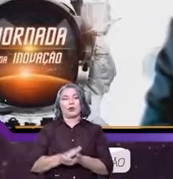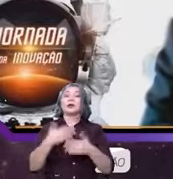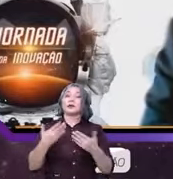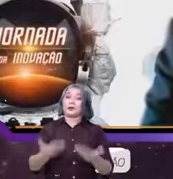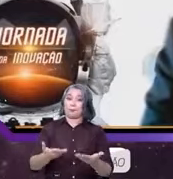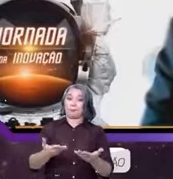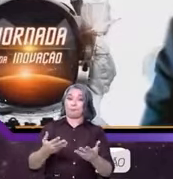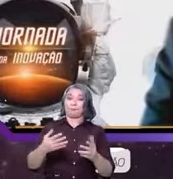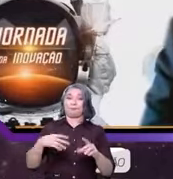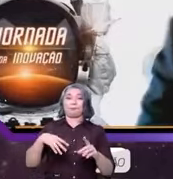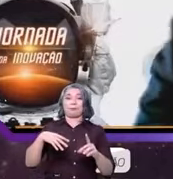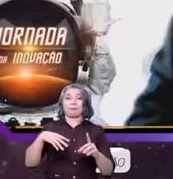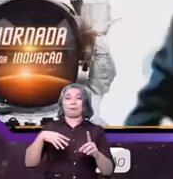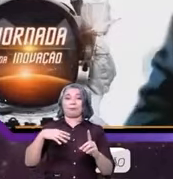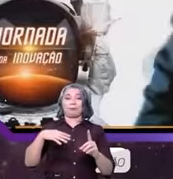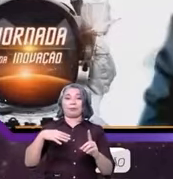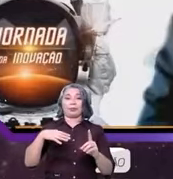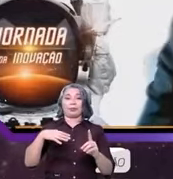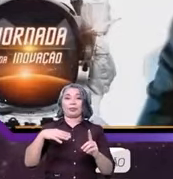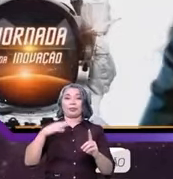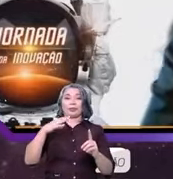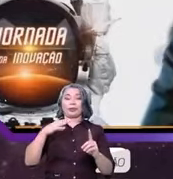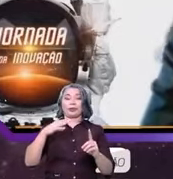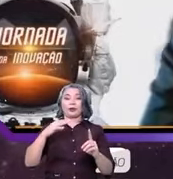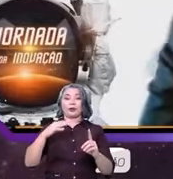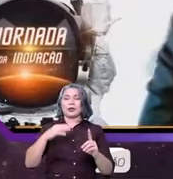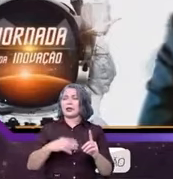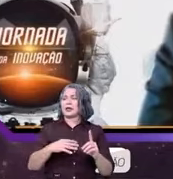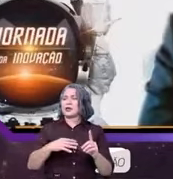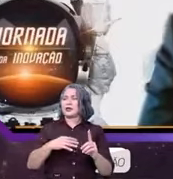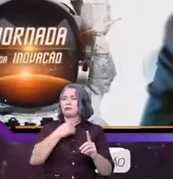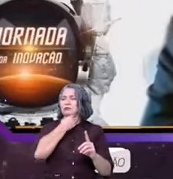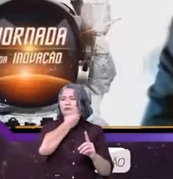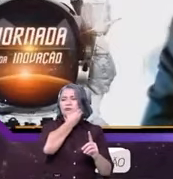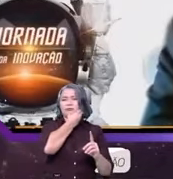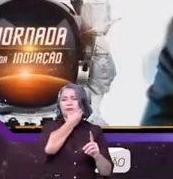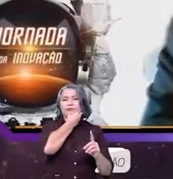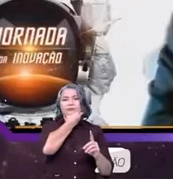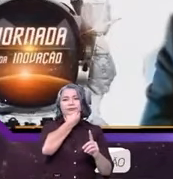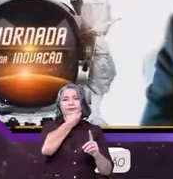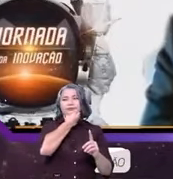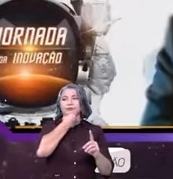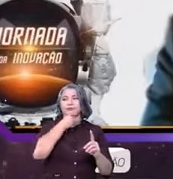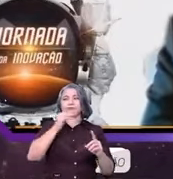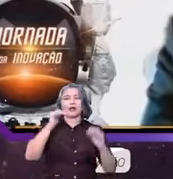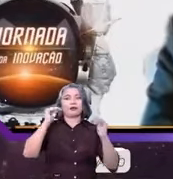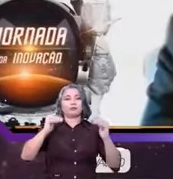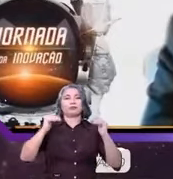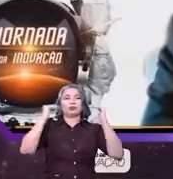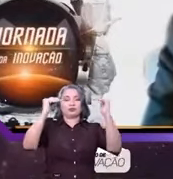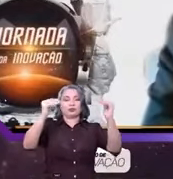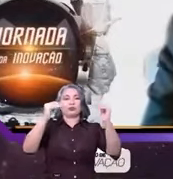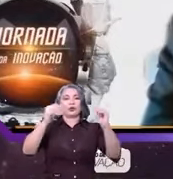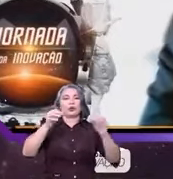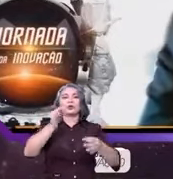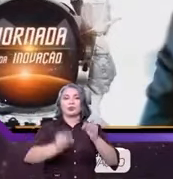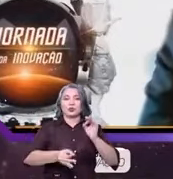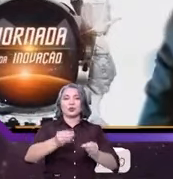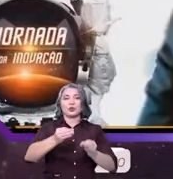posso encerrar sem antes dizer, fazer uma última observação. O Poder Judiciário,